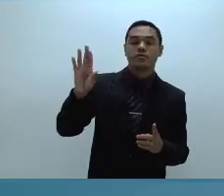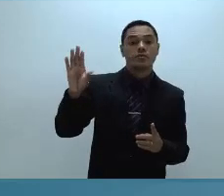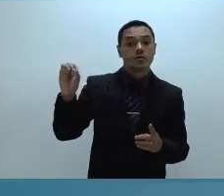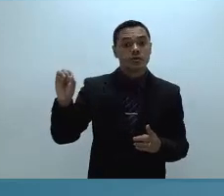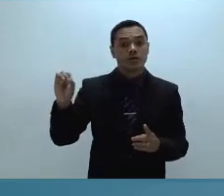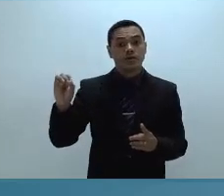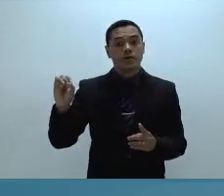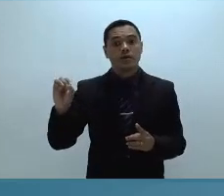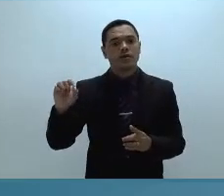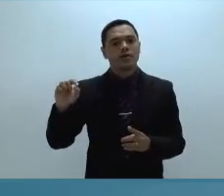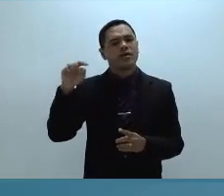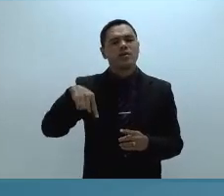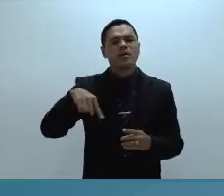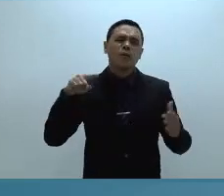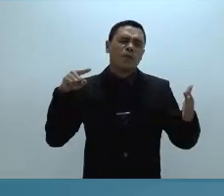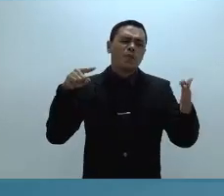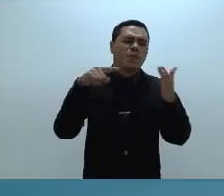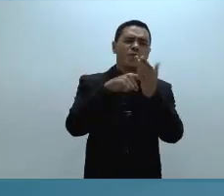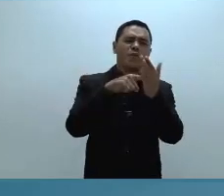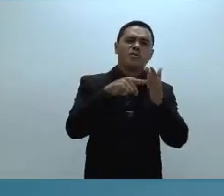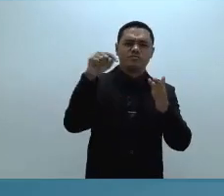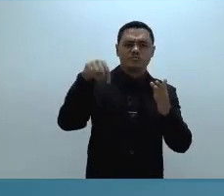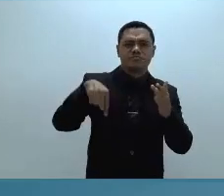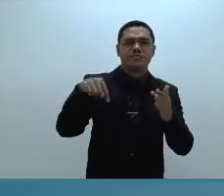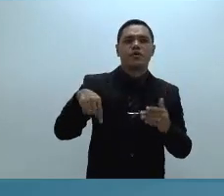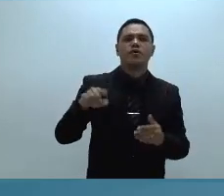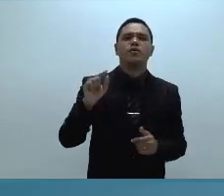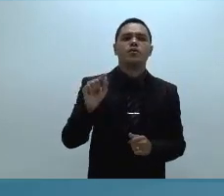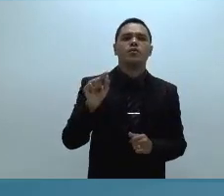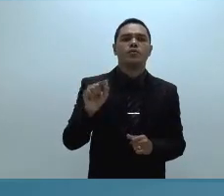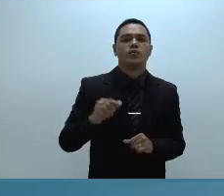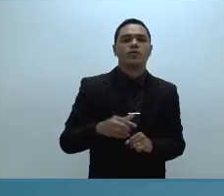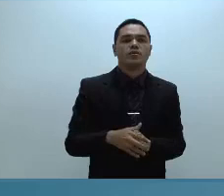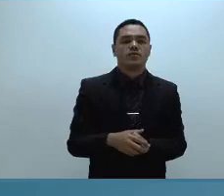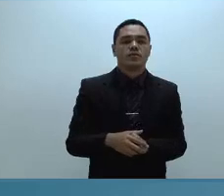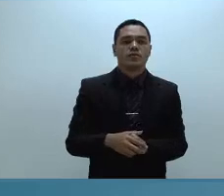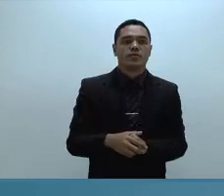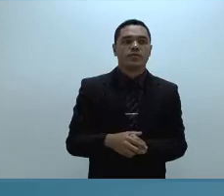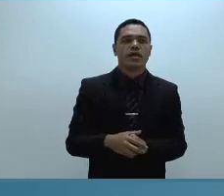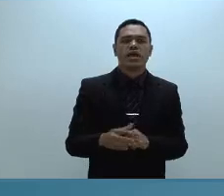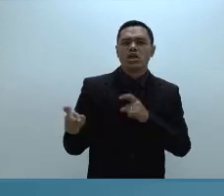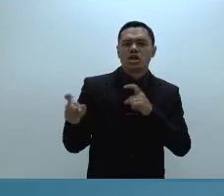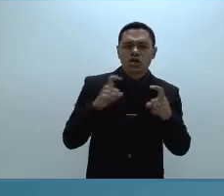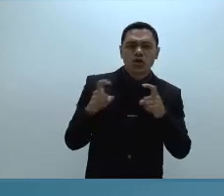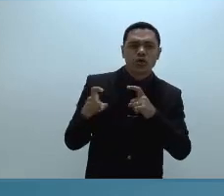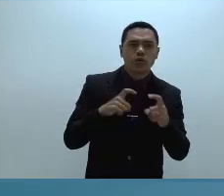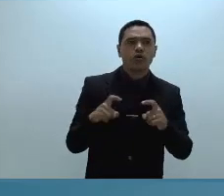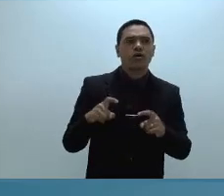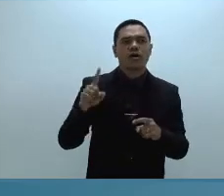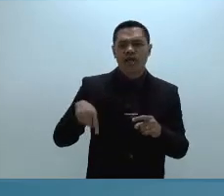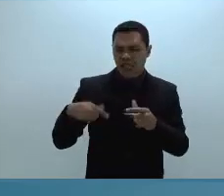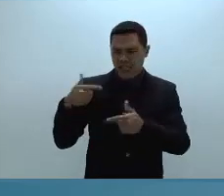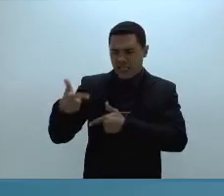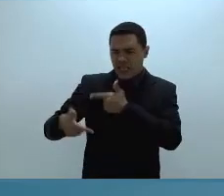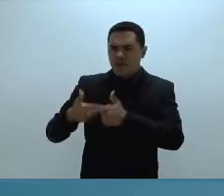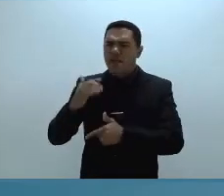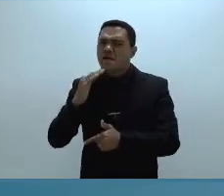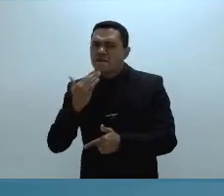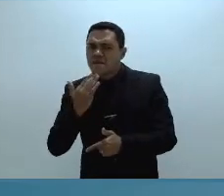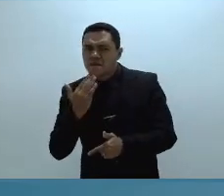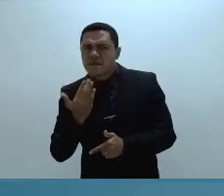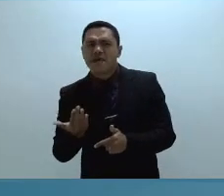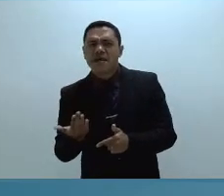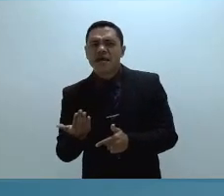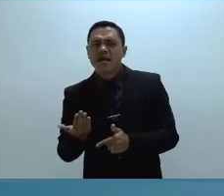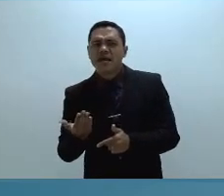o cerne da questão aqui que está se discutindo, não é exatamente a falha, se discutir a